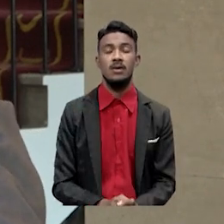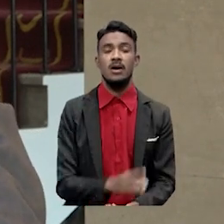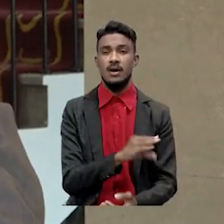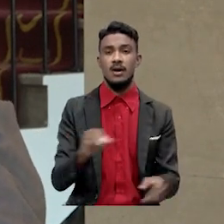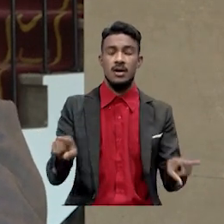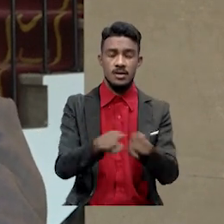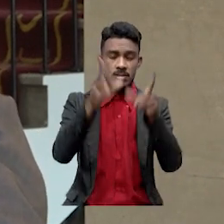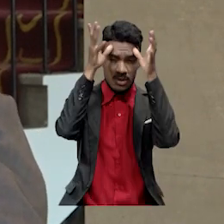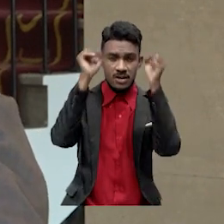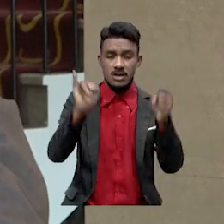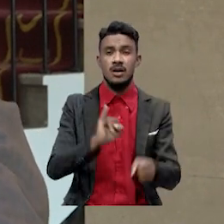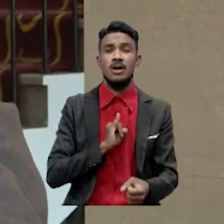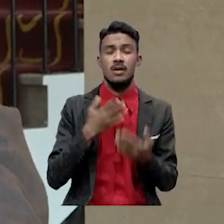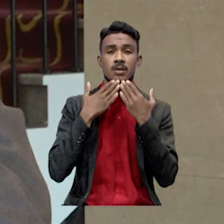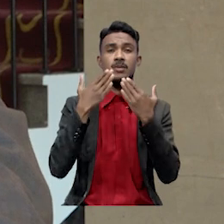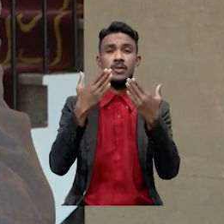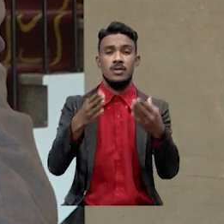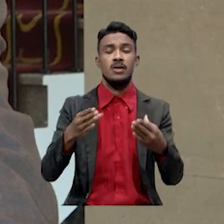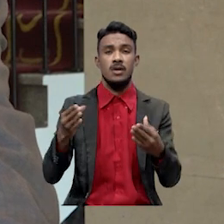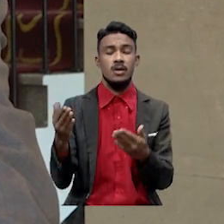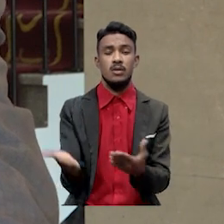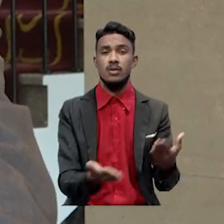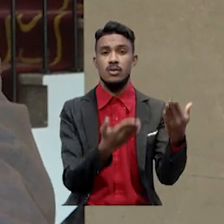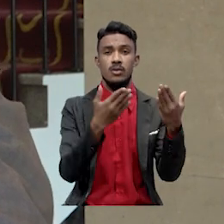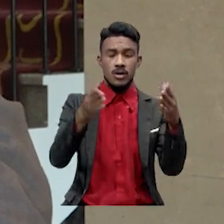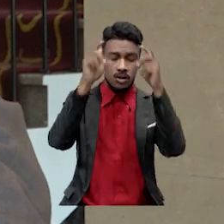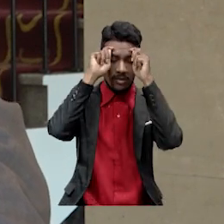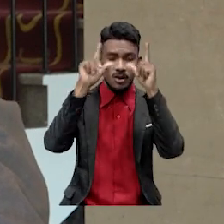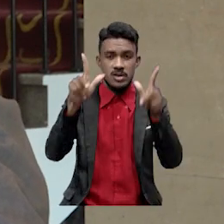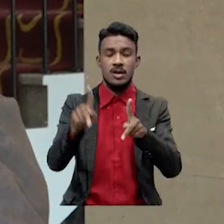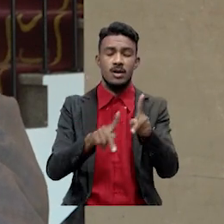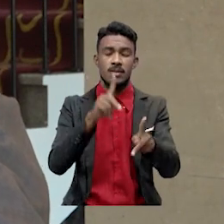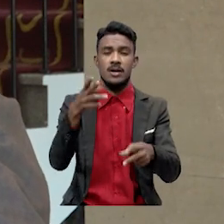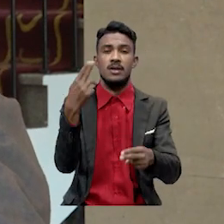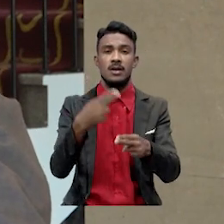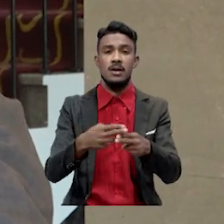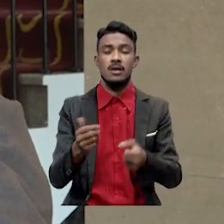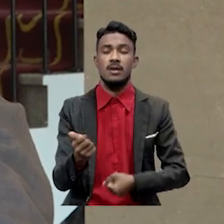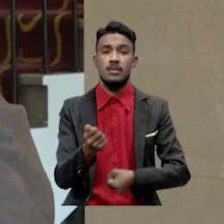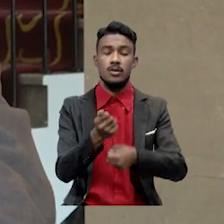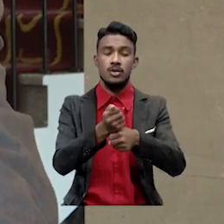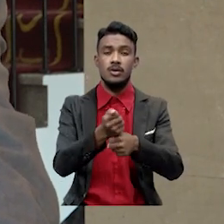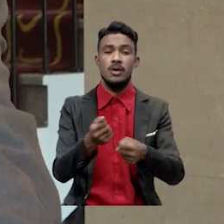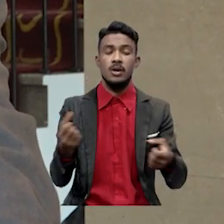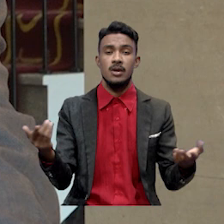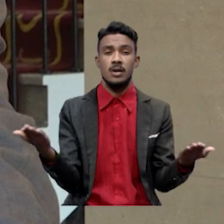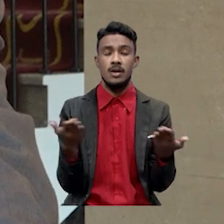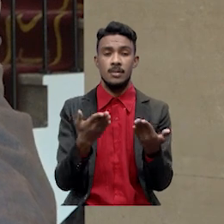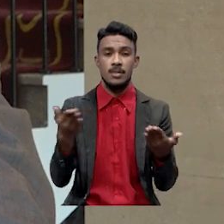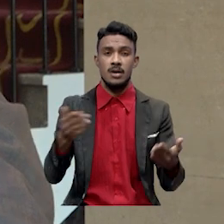eu agradeço, o povo Timor-Leste Ninaran, apoio na China, Fova Ita